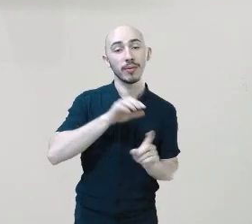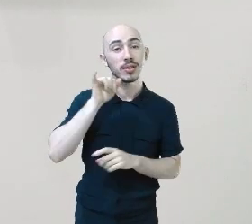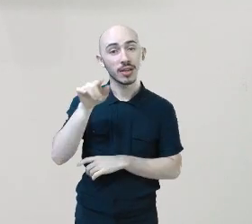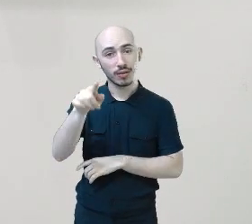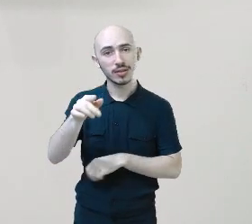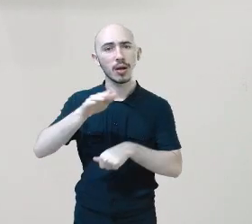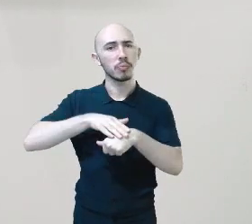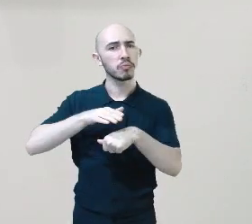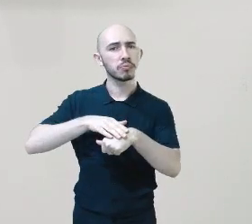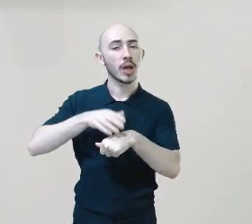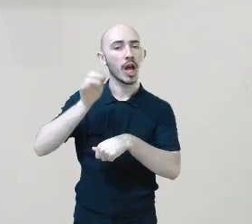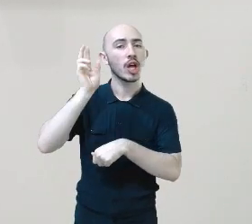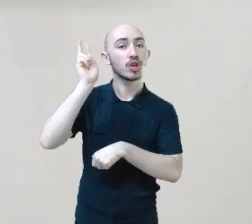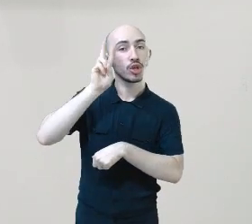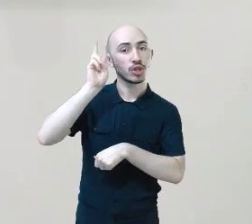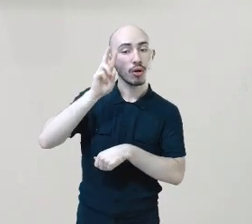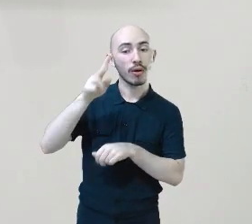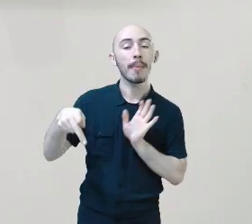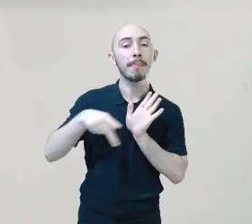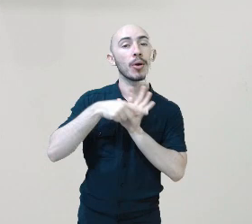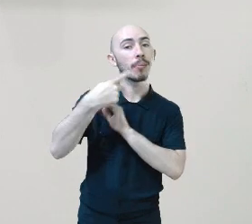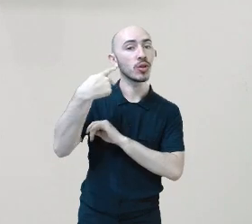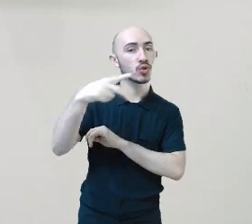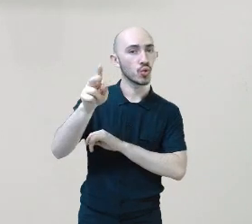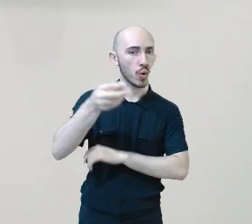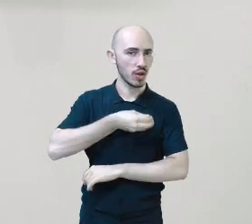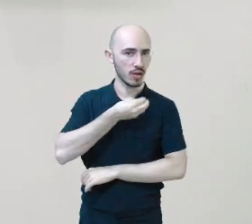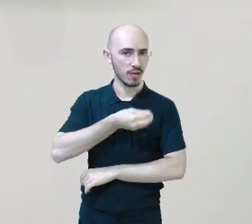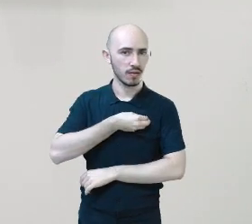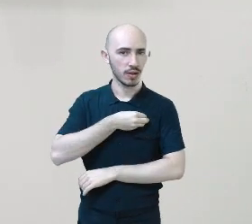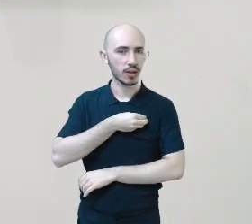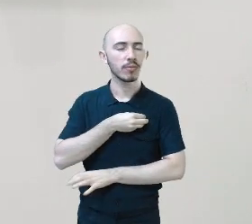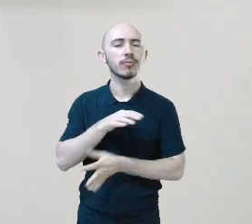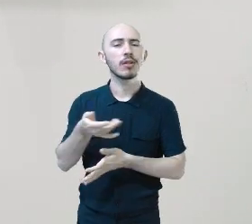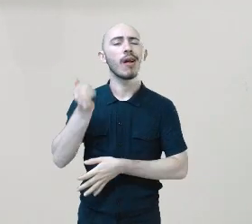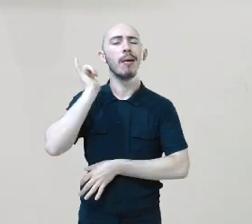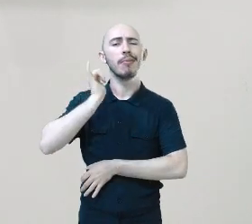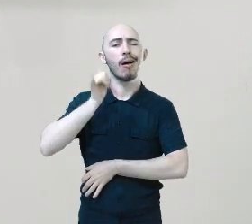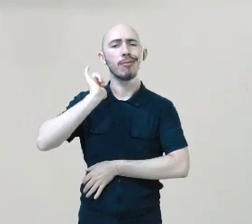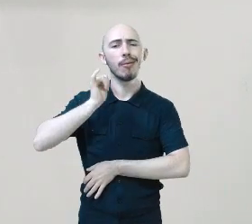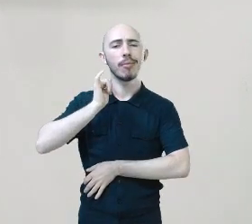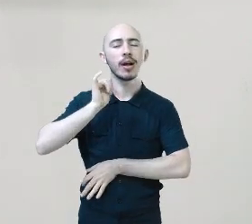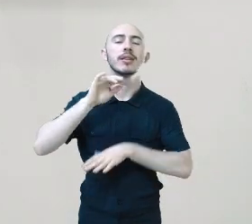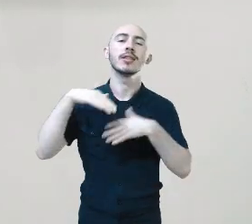sua vida, você vai contar uma história que está presente na sua memória